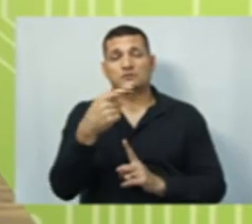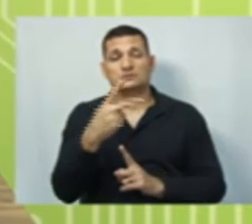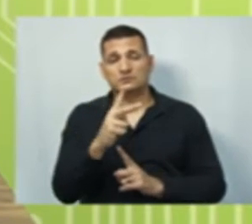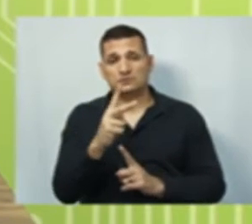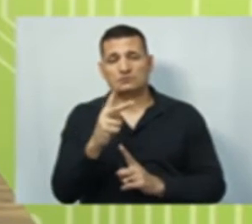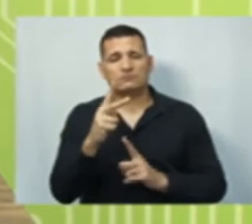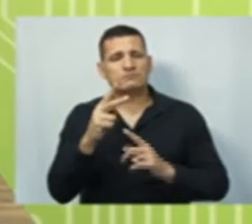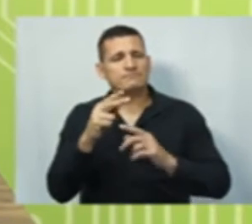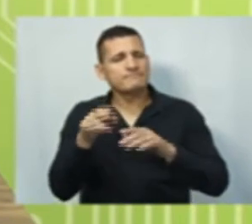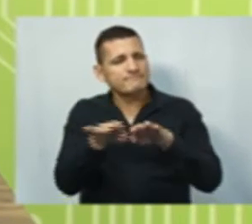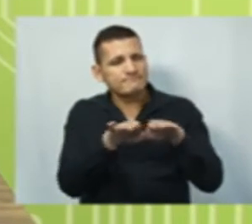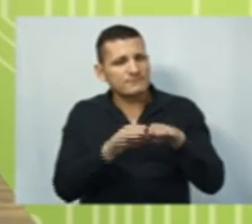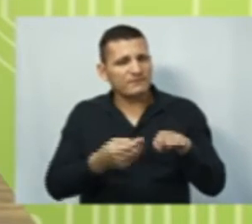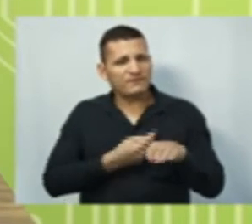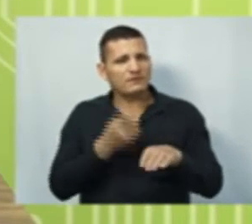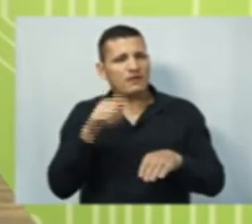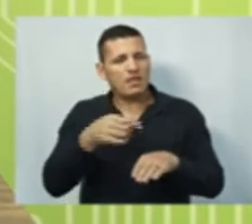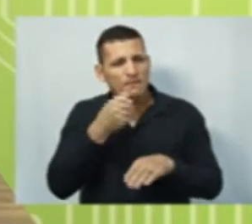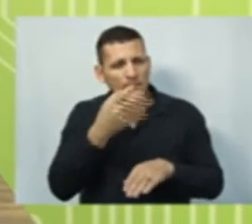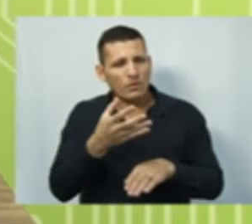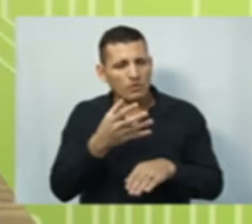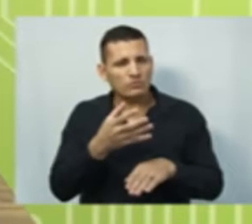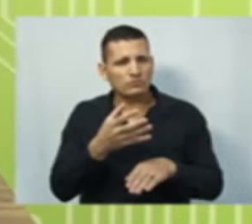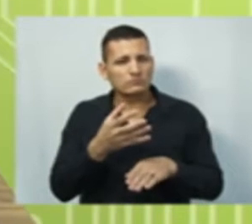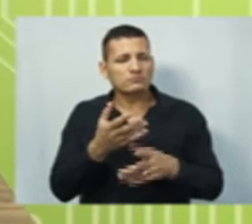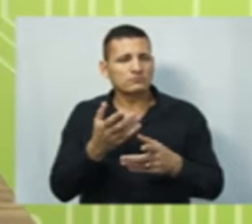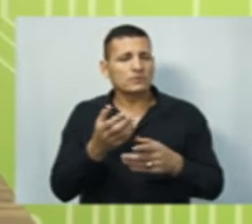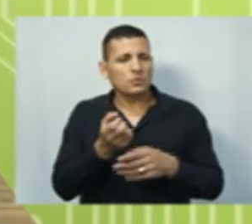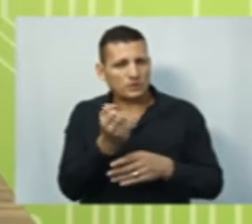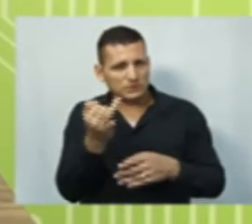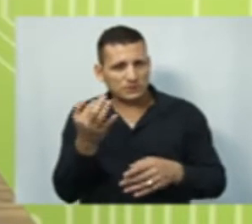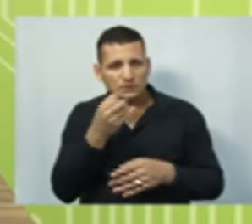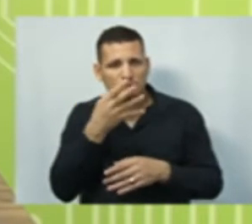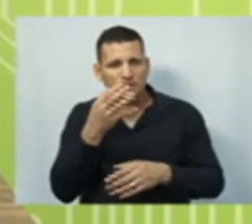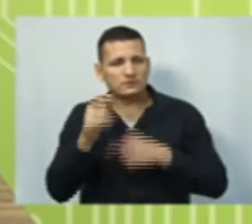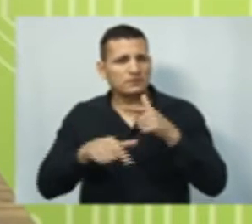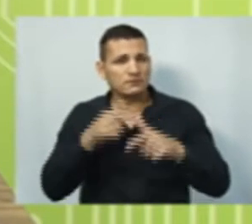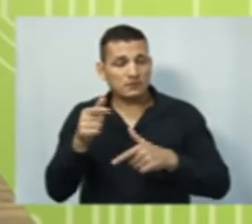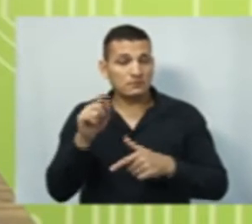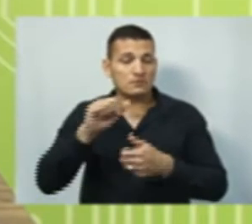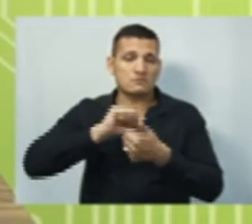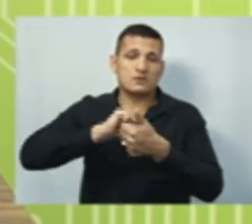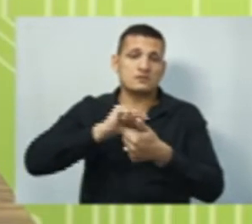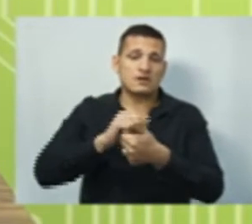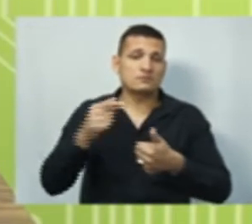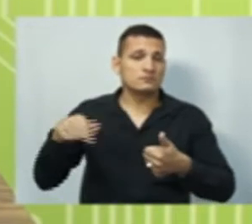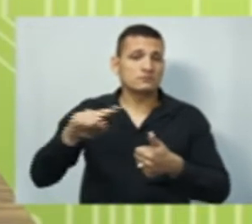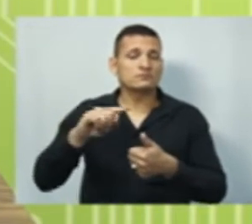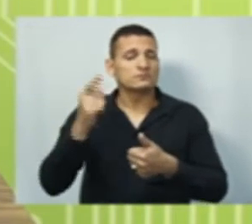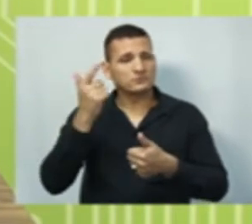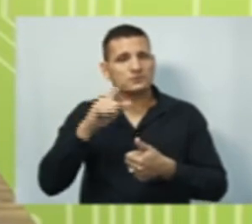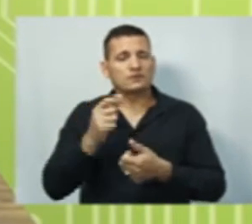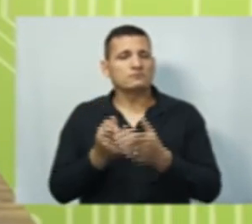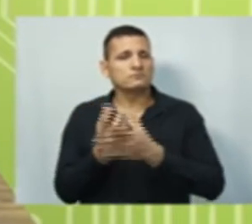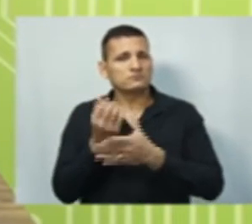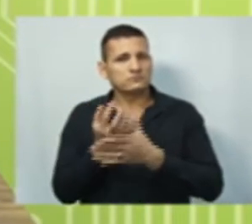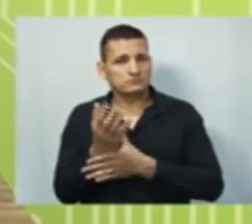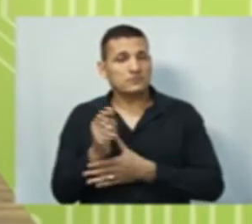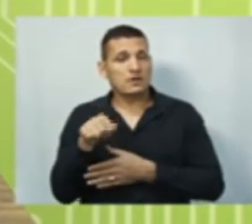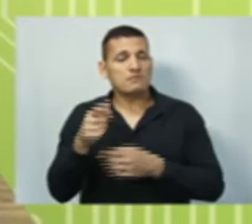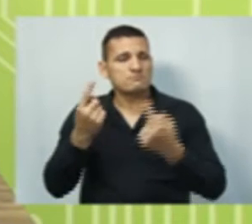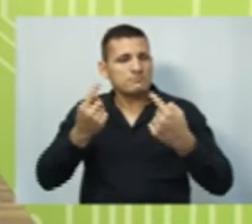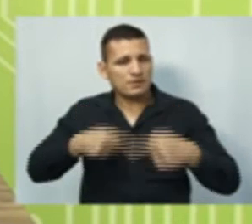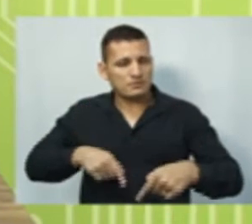é tão bom quanto a quantidade de bens e serviços e a qualidade desses bens que ela consegue produzir. E esse desafio